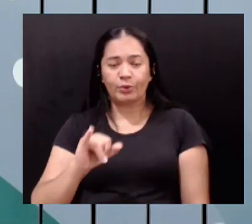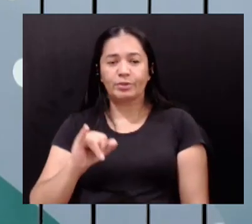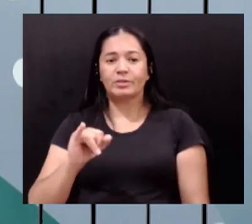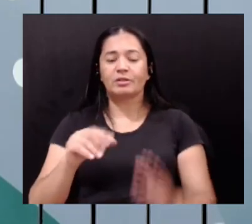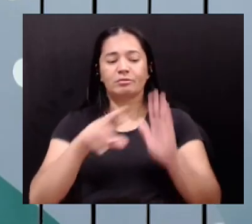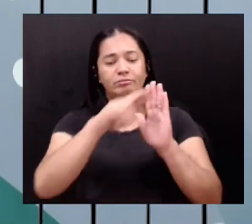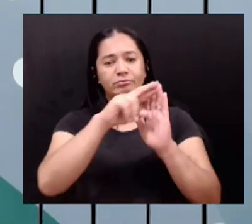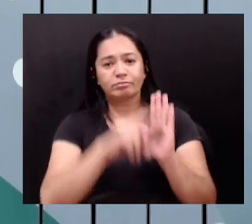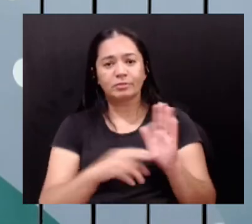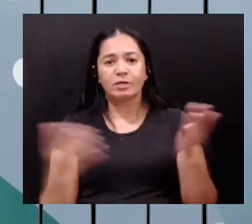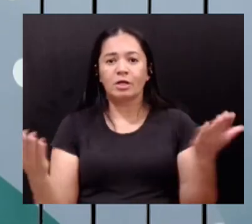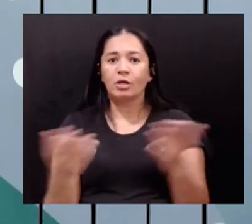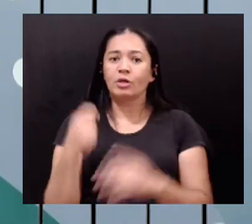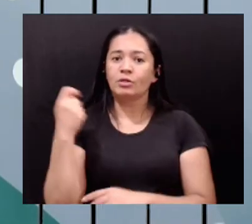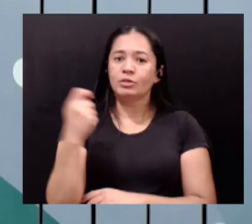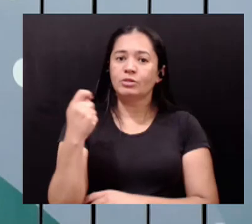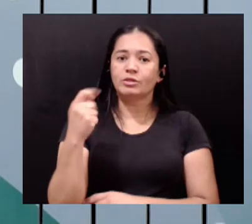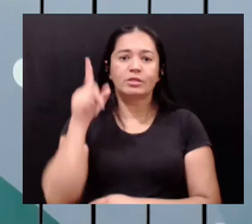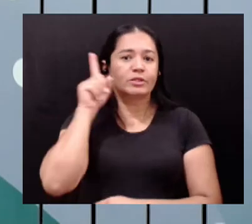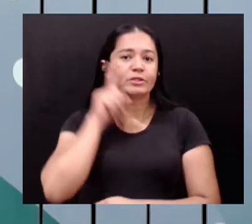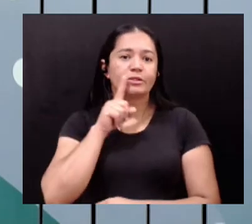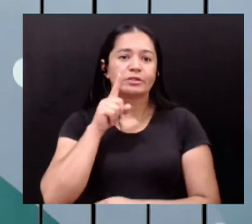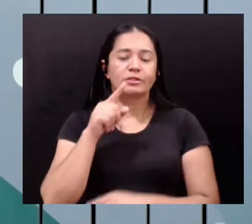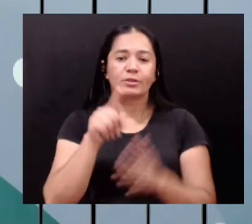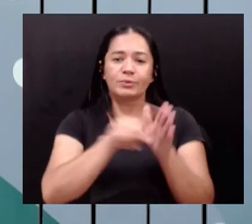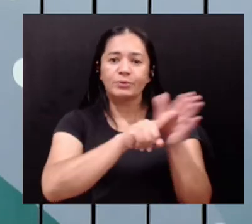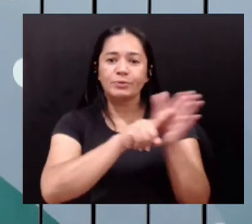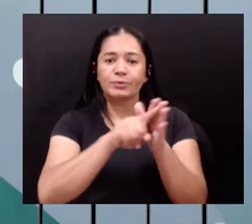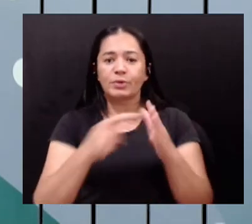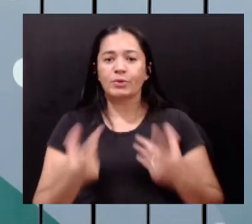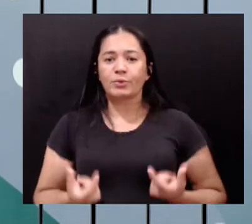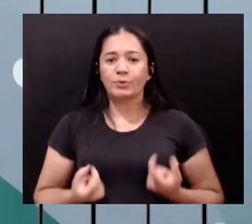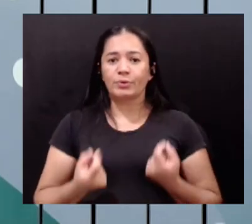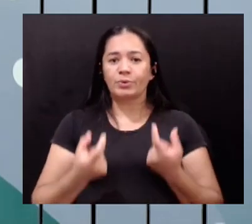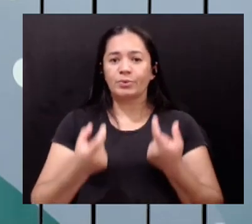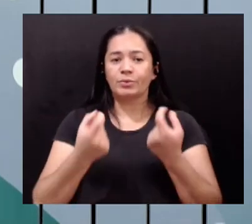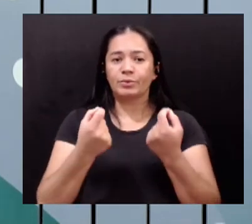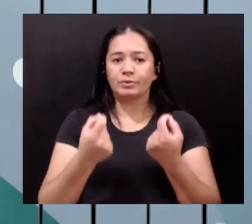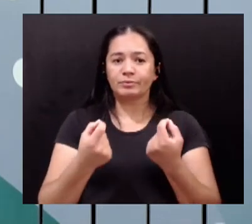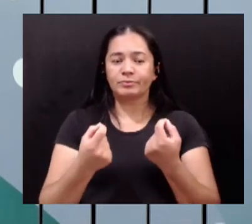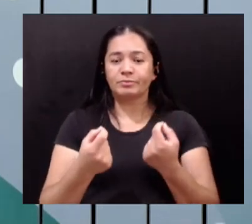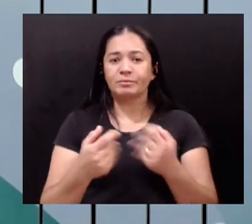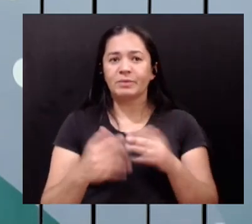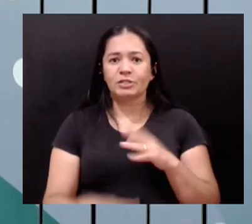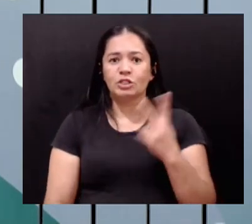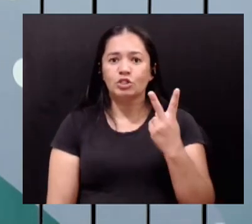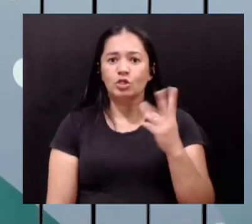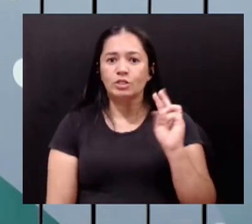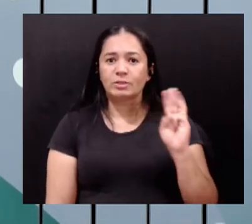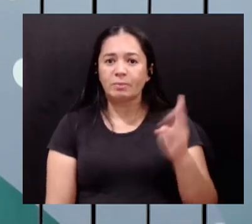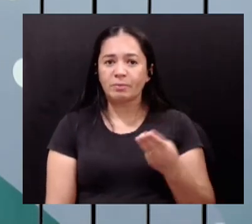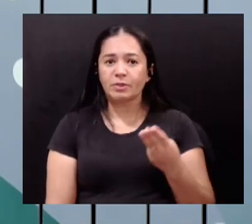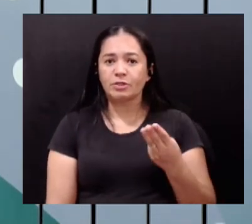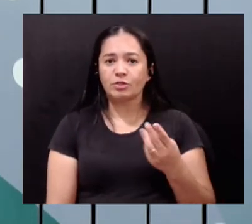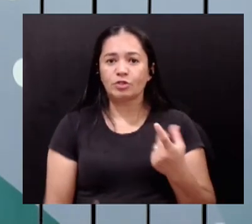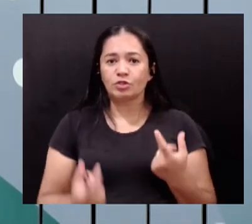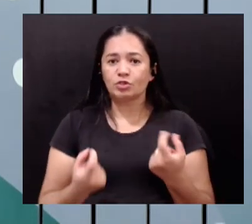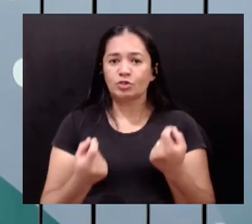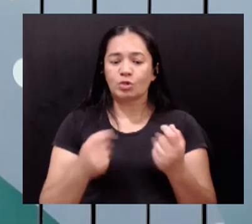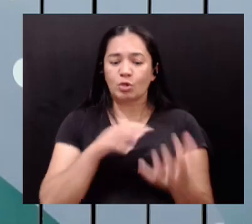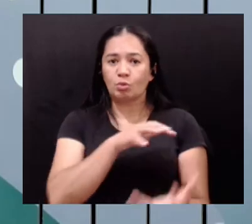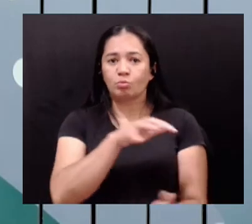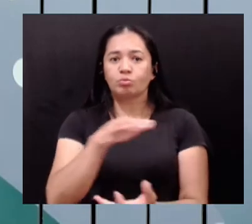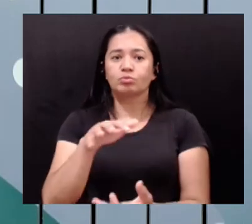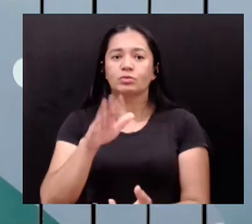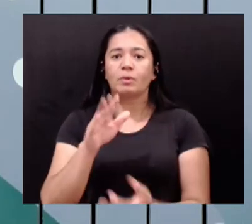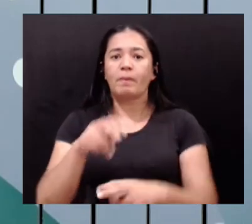Associação Americana para a Pesquisa do Câncer, mais de 2 milhões de casos de câncer no mundo são